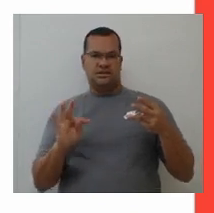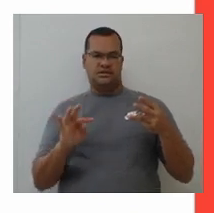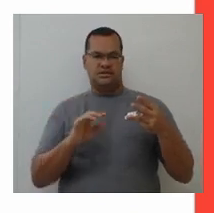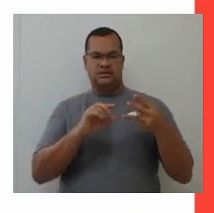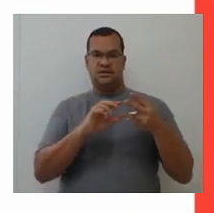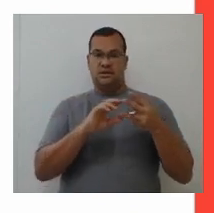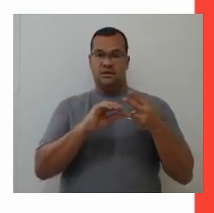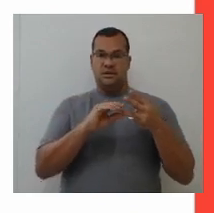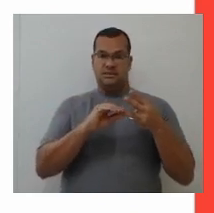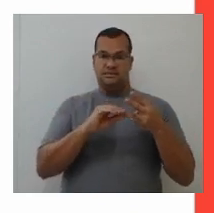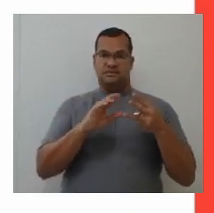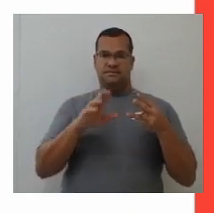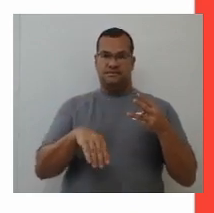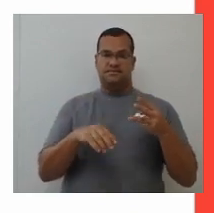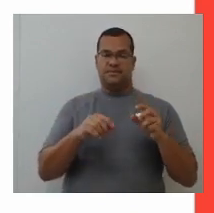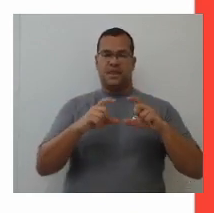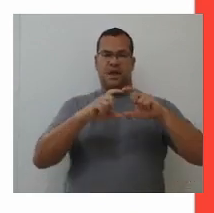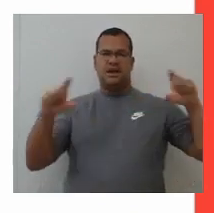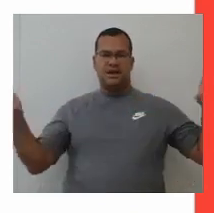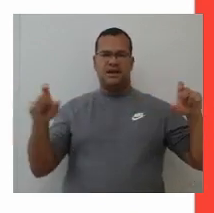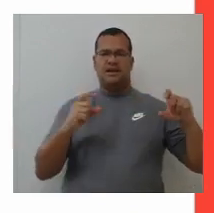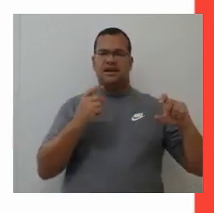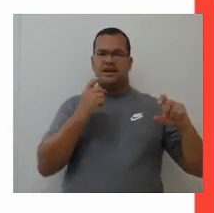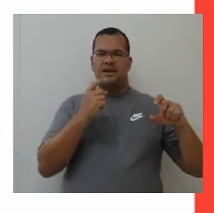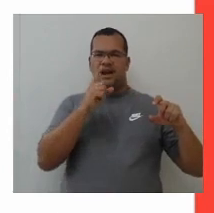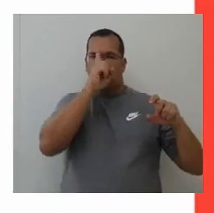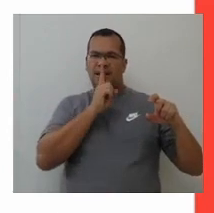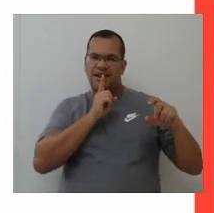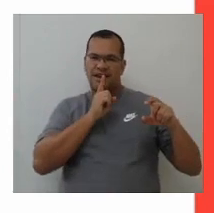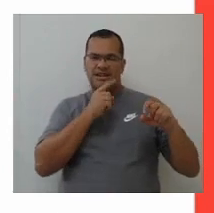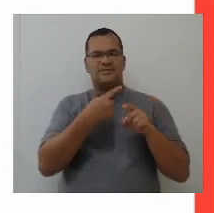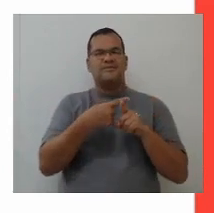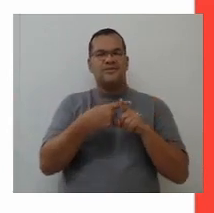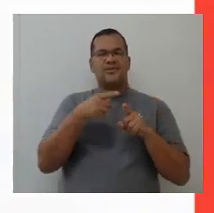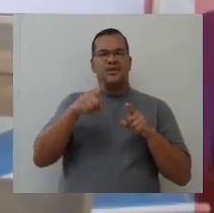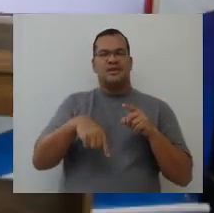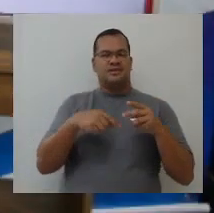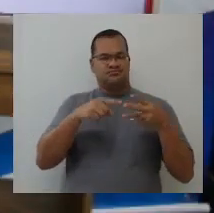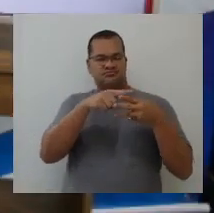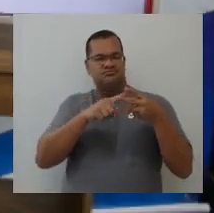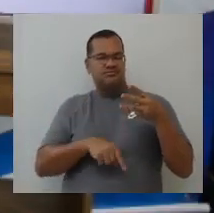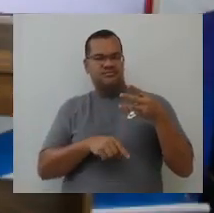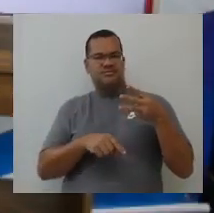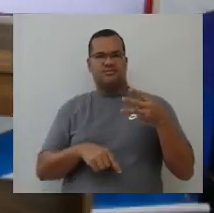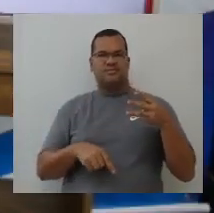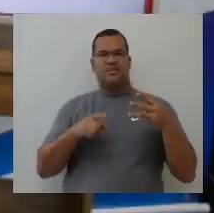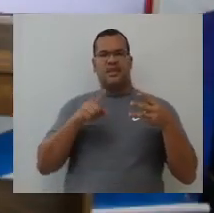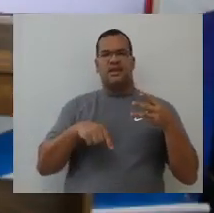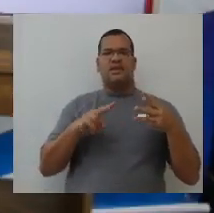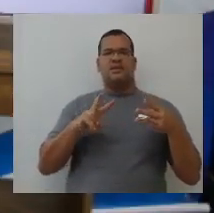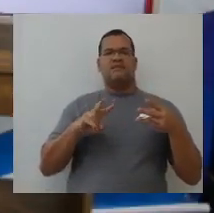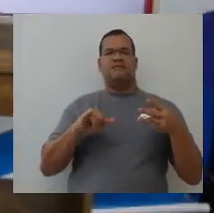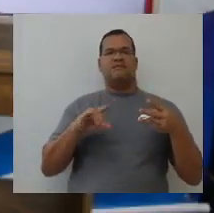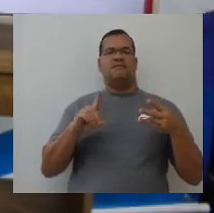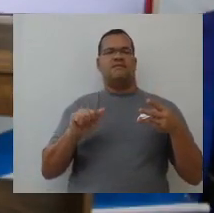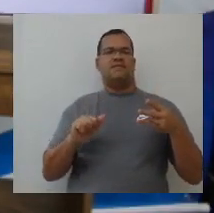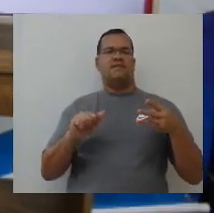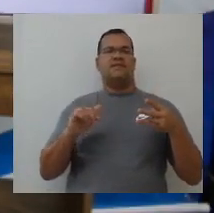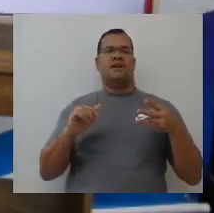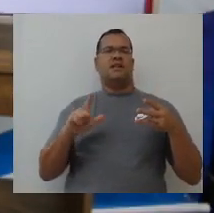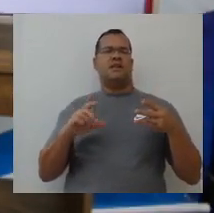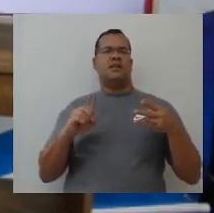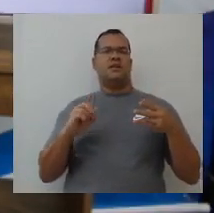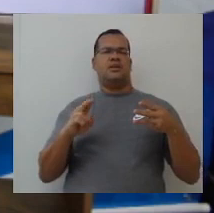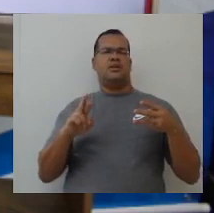Eu até coloquei ali em amarelo, destacado para vocês. Eu costumo chamar essas 3 pessoas de vida louca, crazy life.